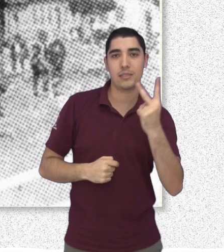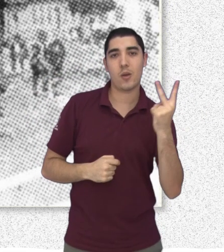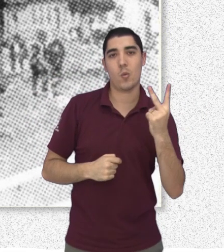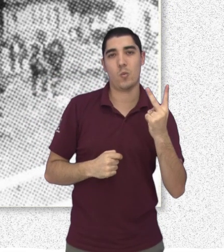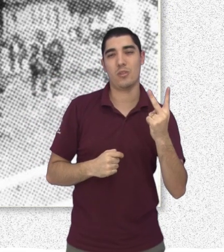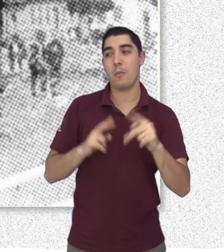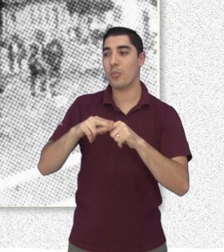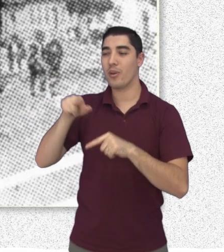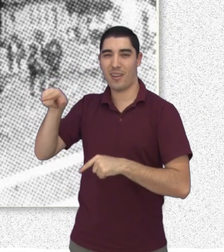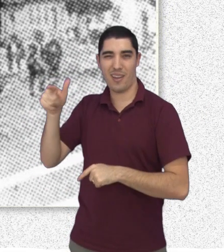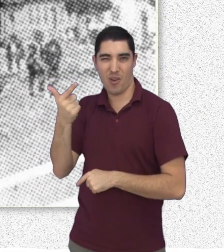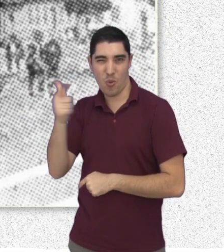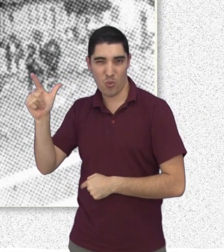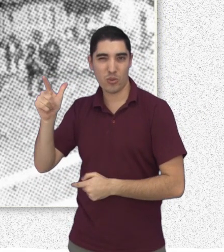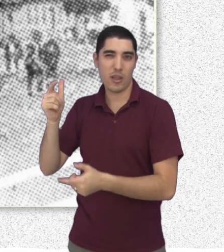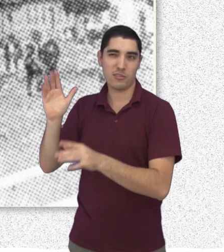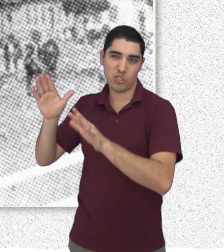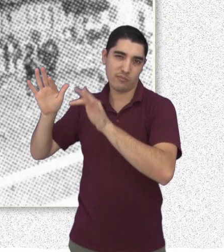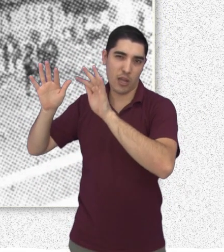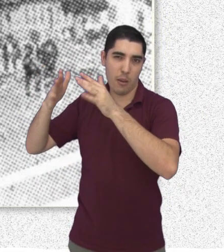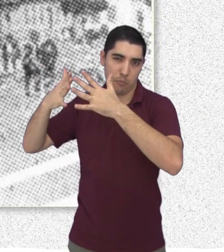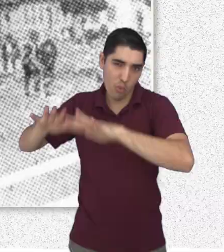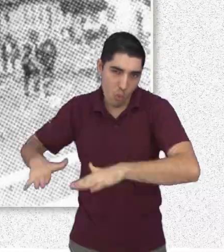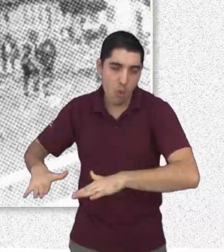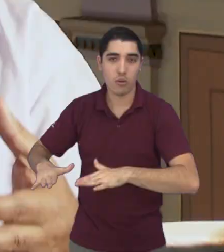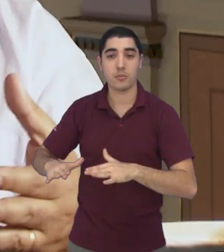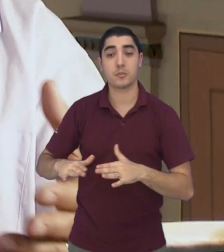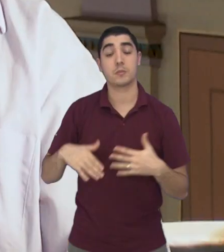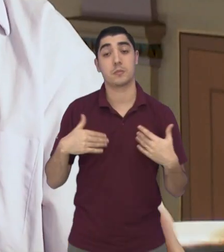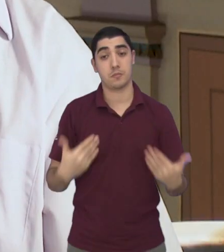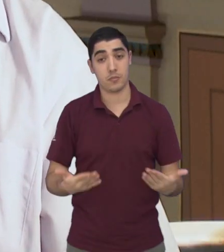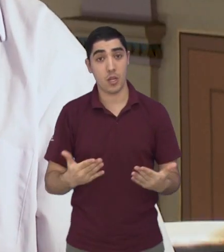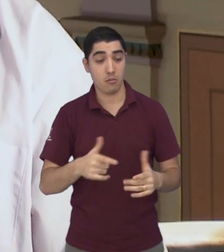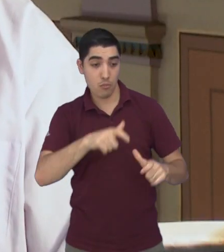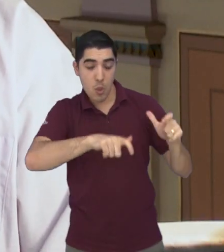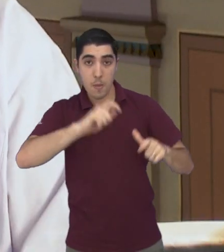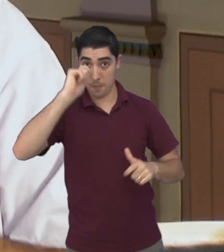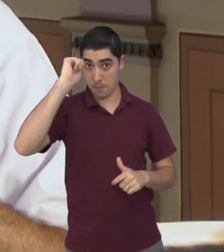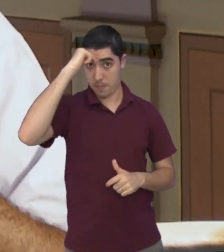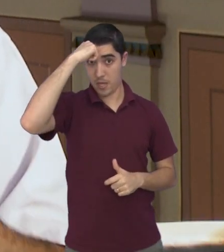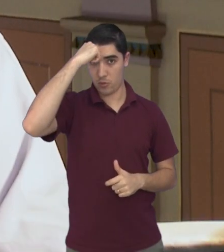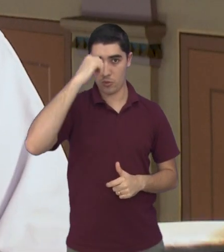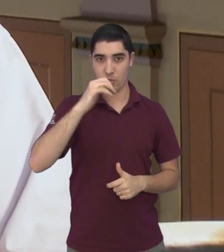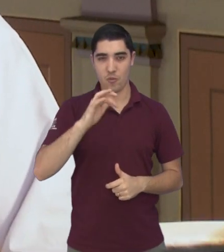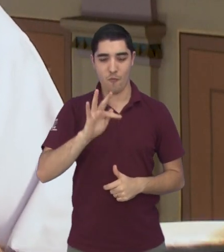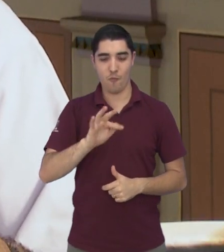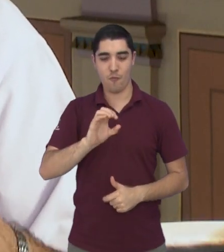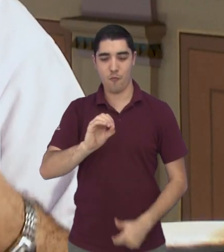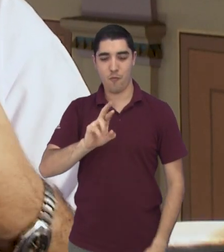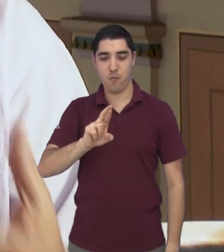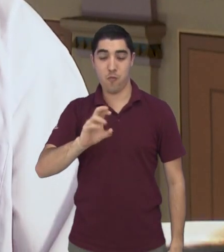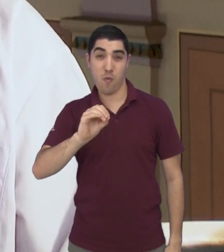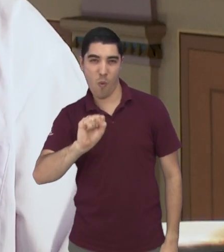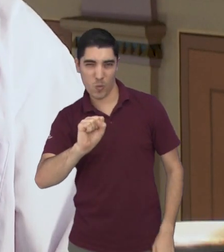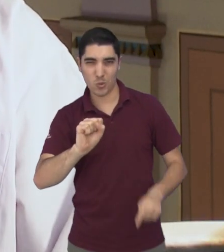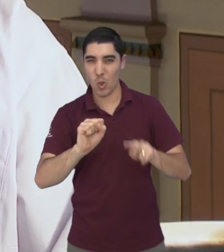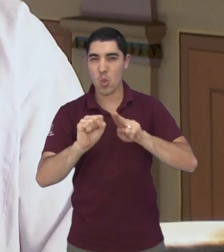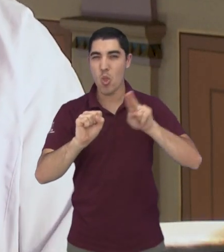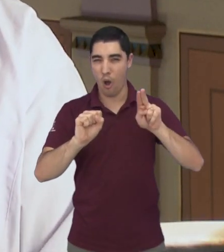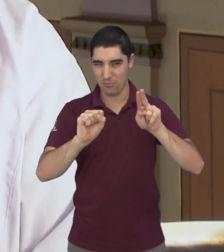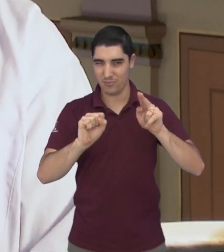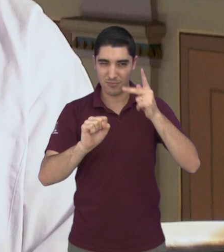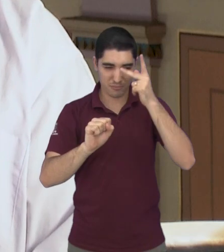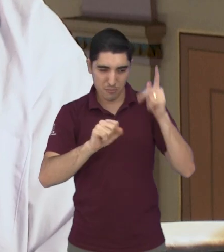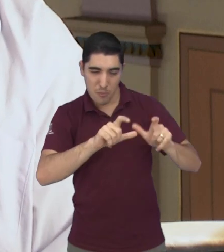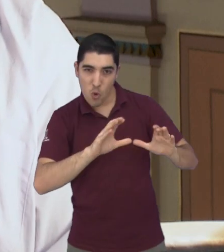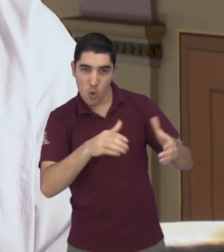doações, dinheiro de pessoas, os chamados pretos forros, instituições que começaram a ser alforriadas,